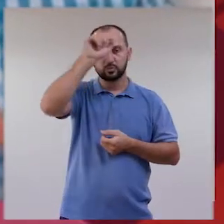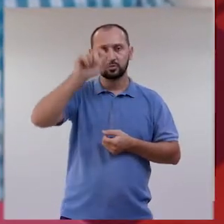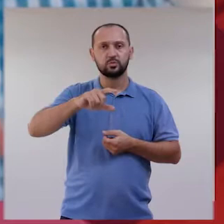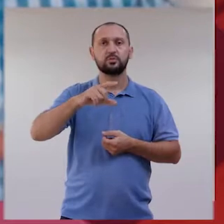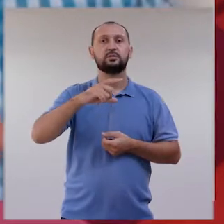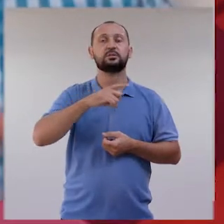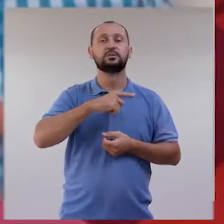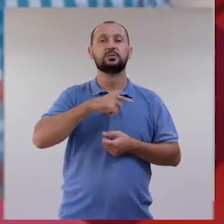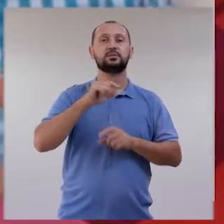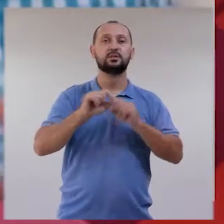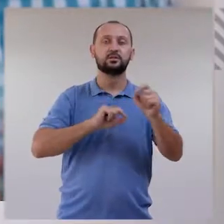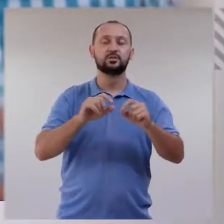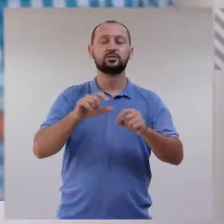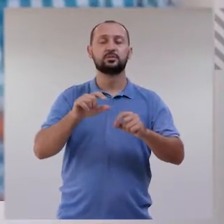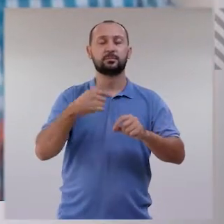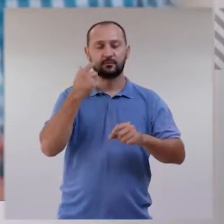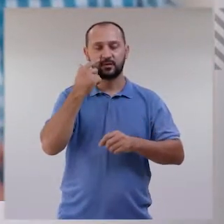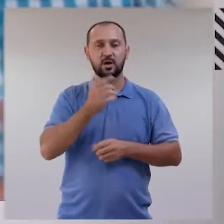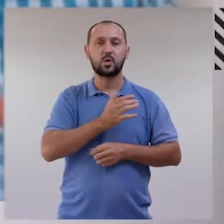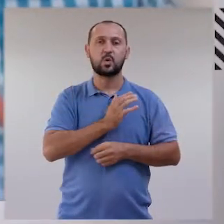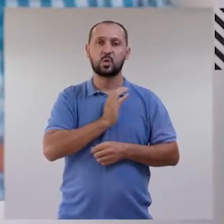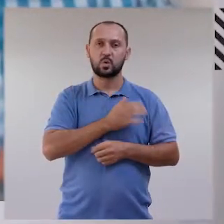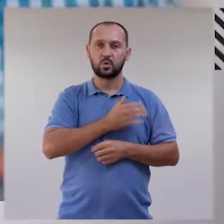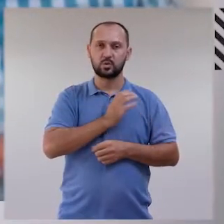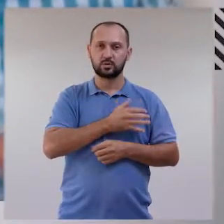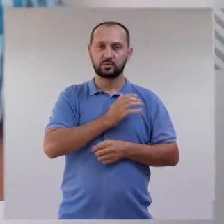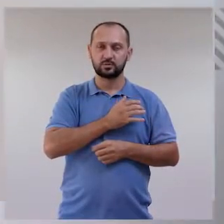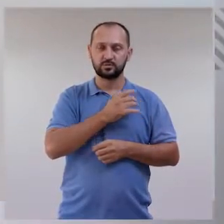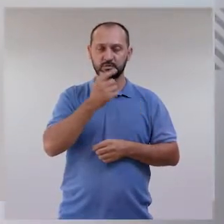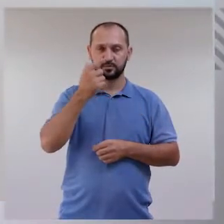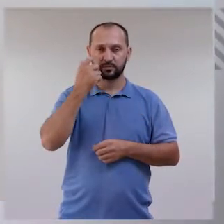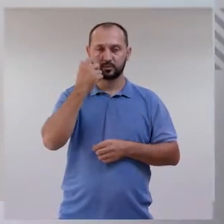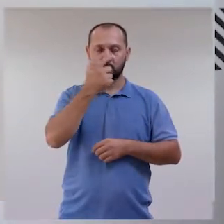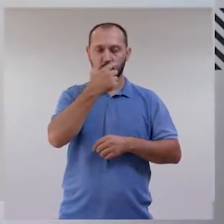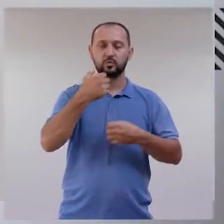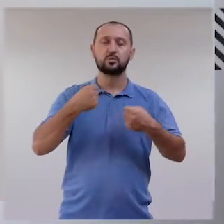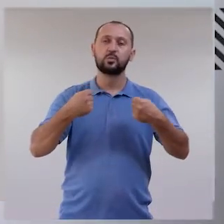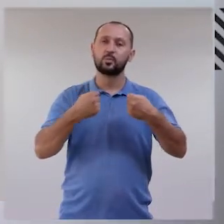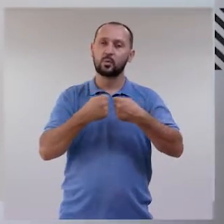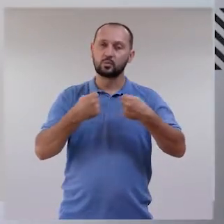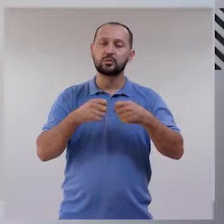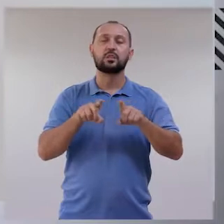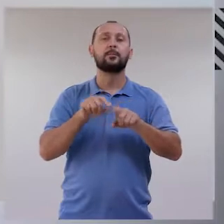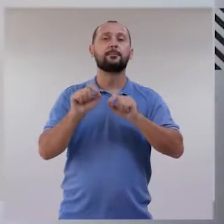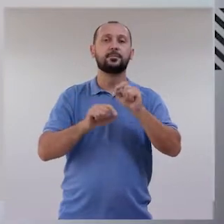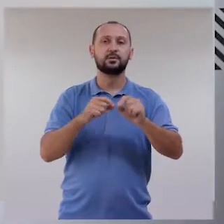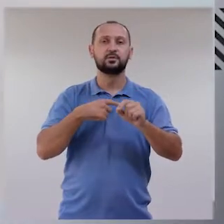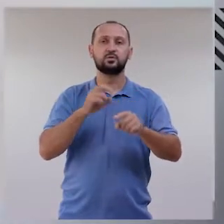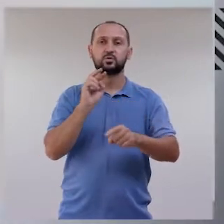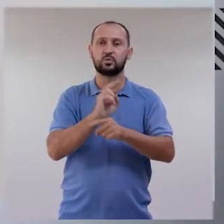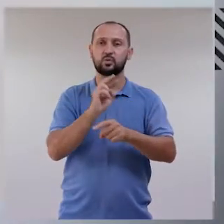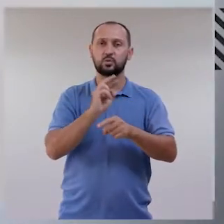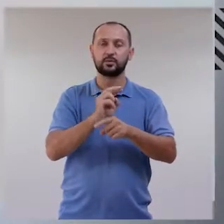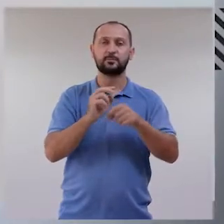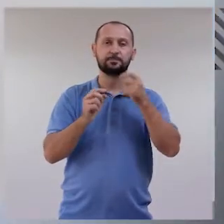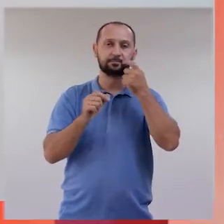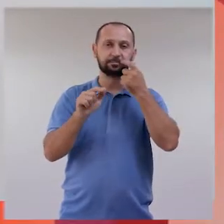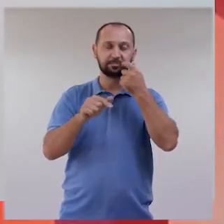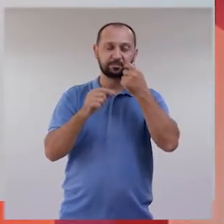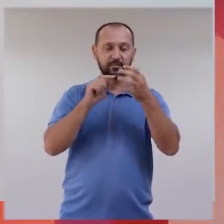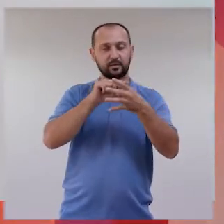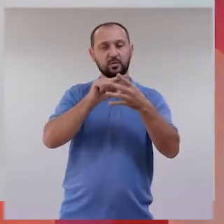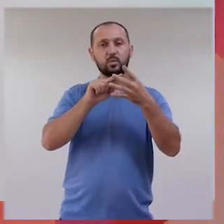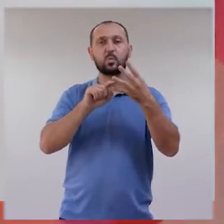aqui no Mato Grosso do Sul, nós realizamos transplante de coração, rim, córnea e tecido musculoesquelético. Então, nós gerenciamos a